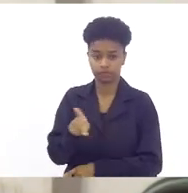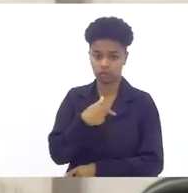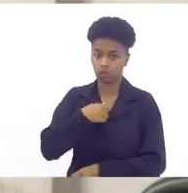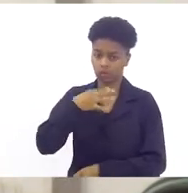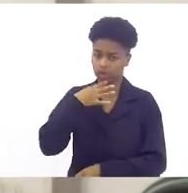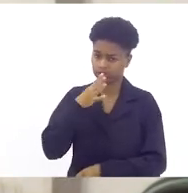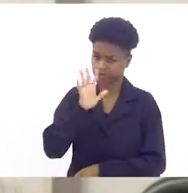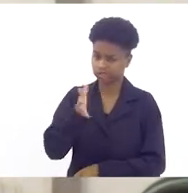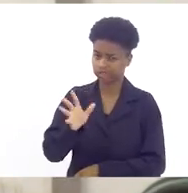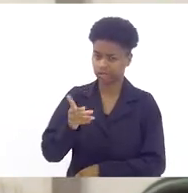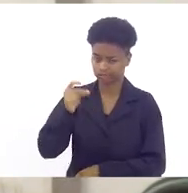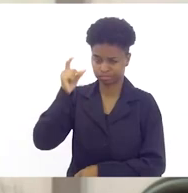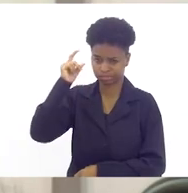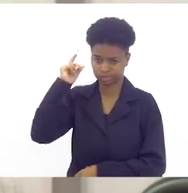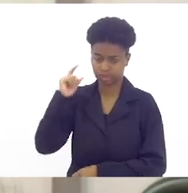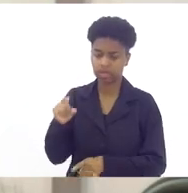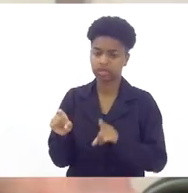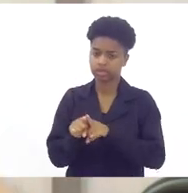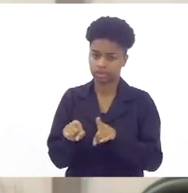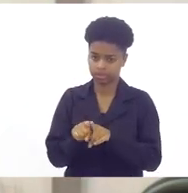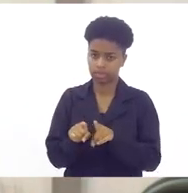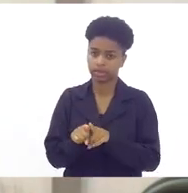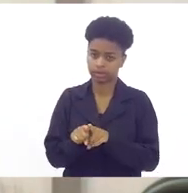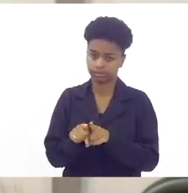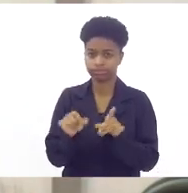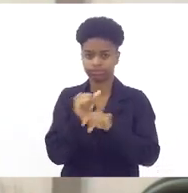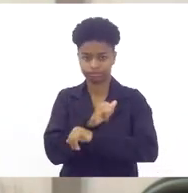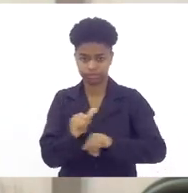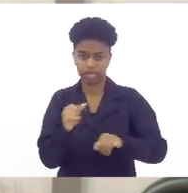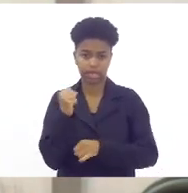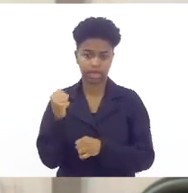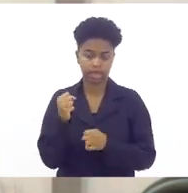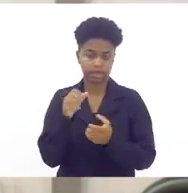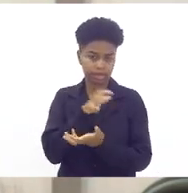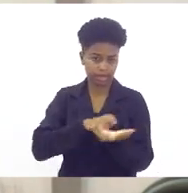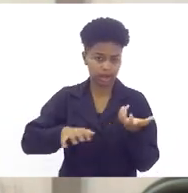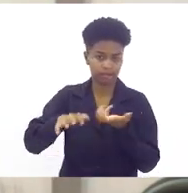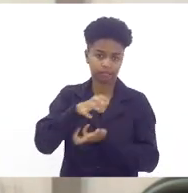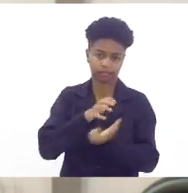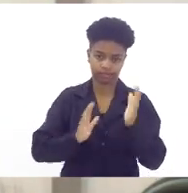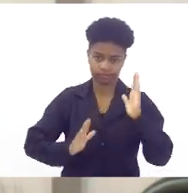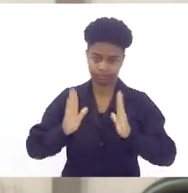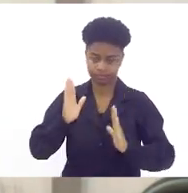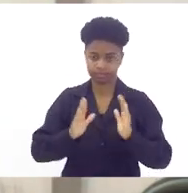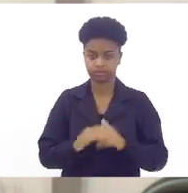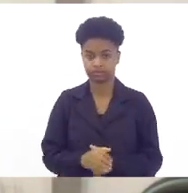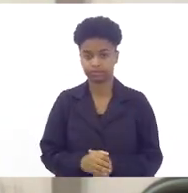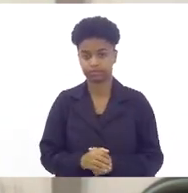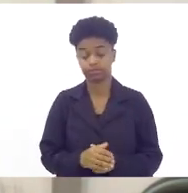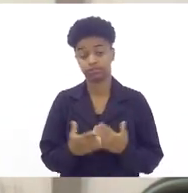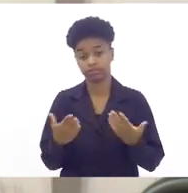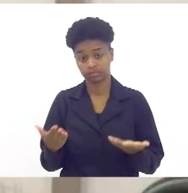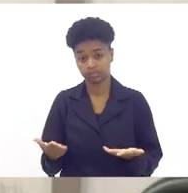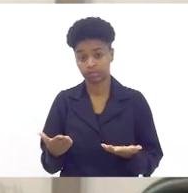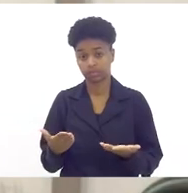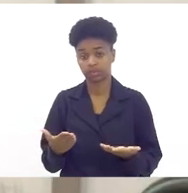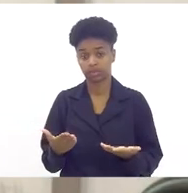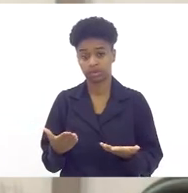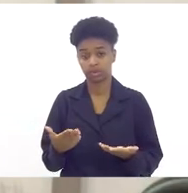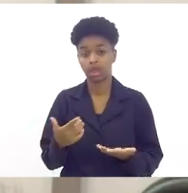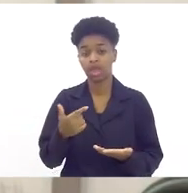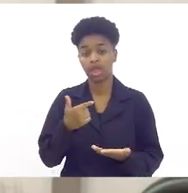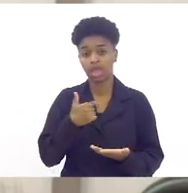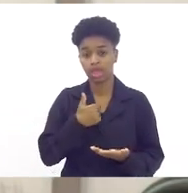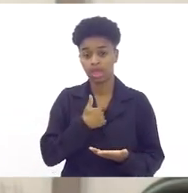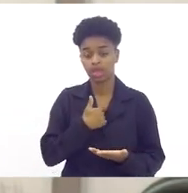algum tempo é também declarar uma greve naquele tempo e eu sou fruto do